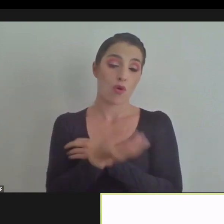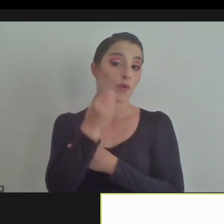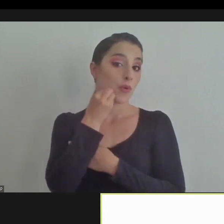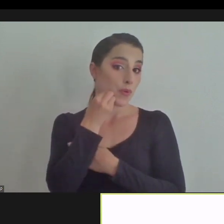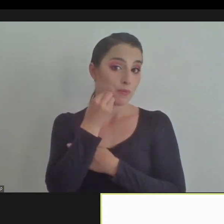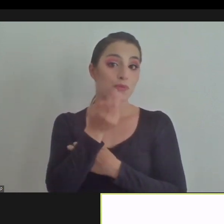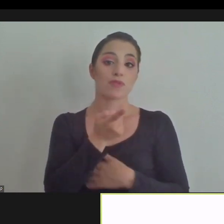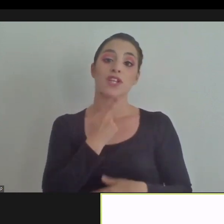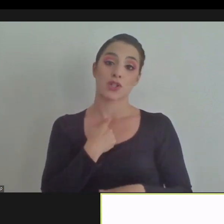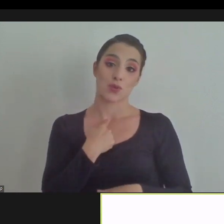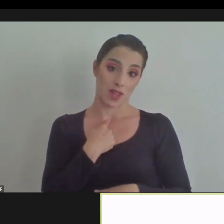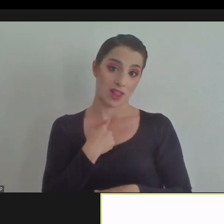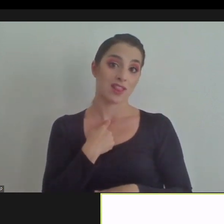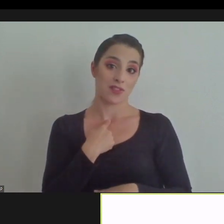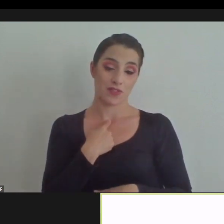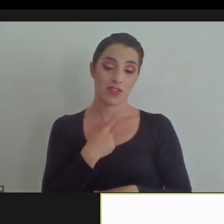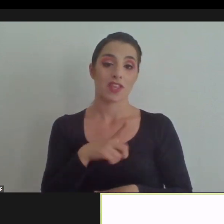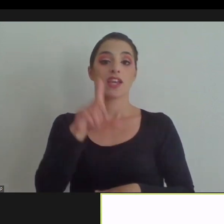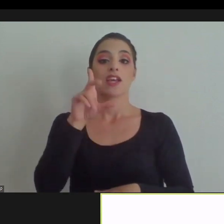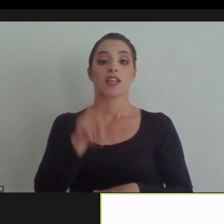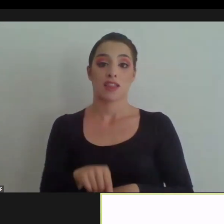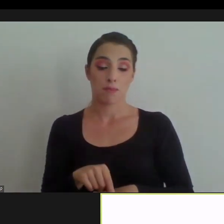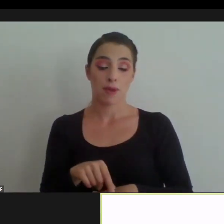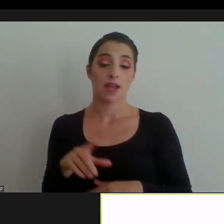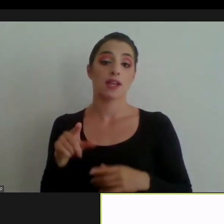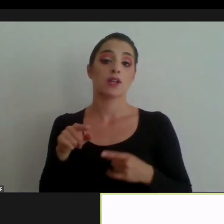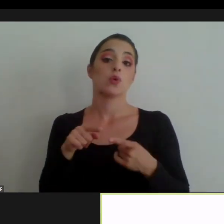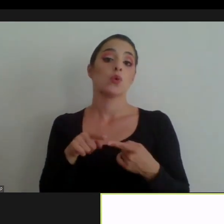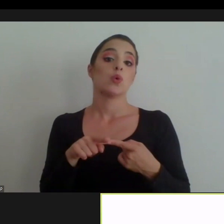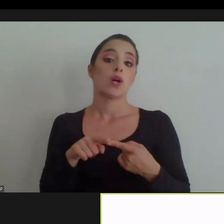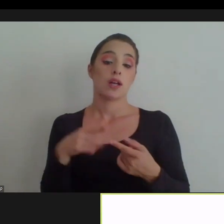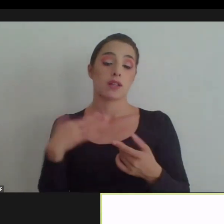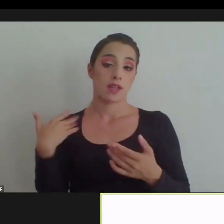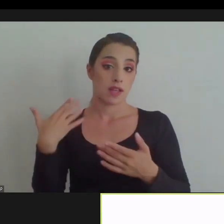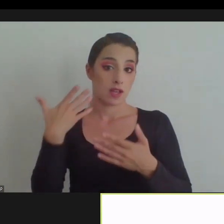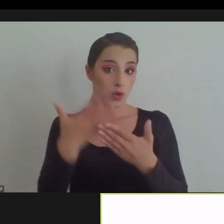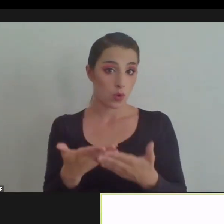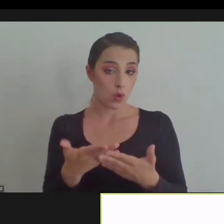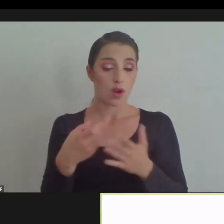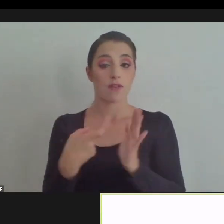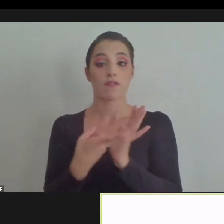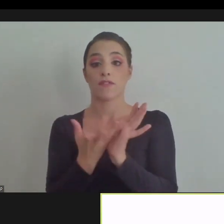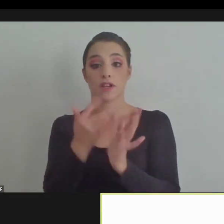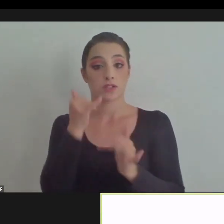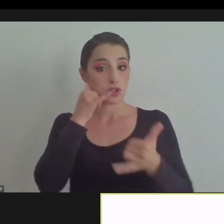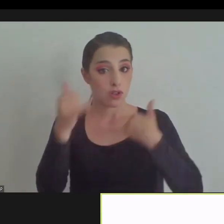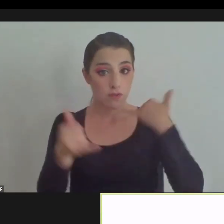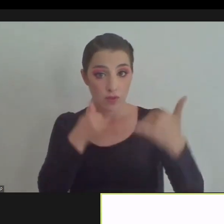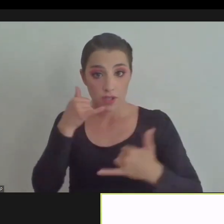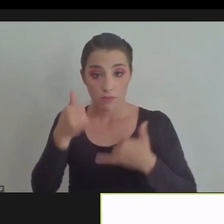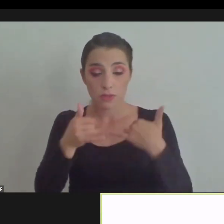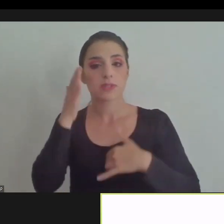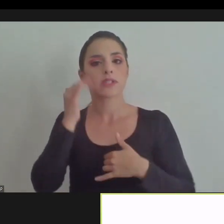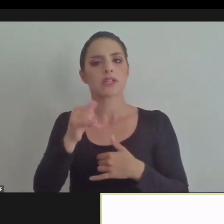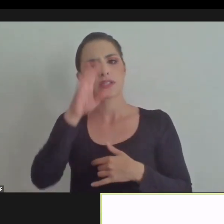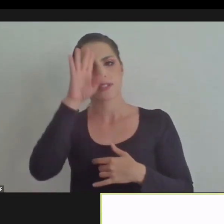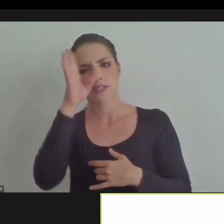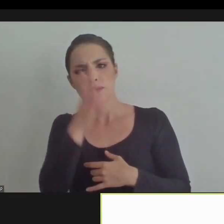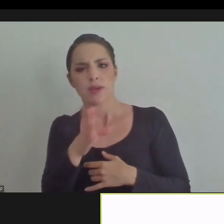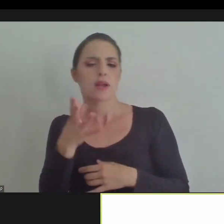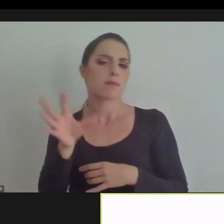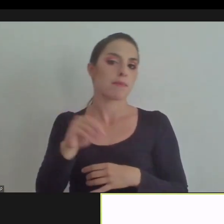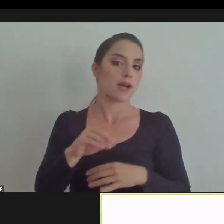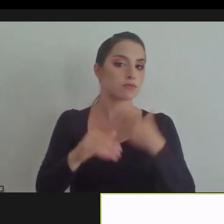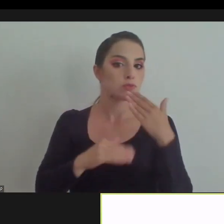Virtual. Os munícipes têm efetuado vários telefonemas para procurar saber do estágio do seu